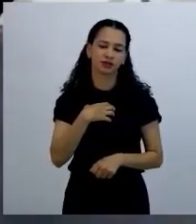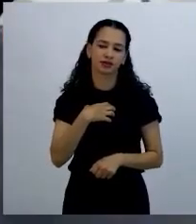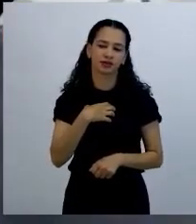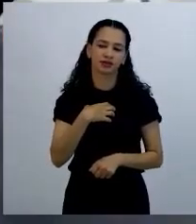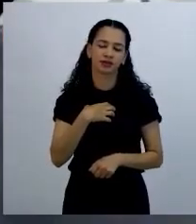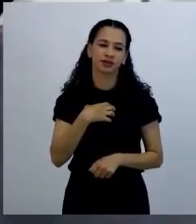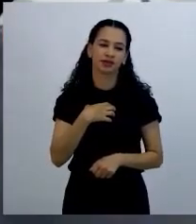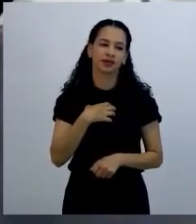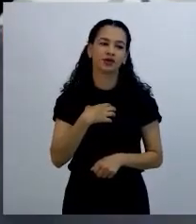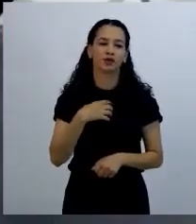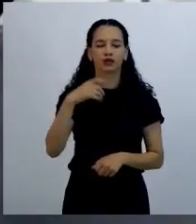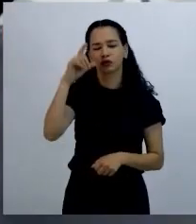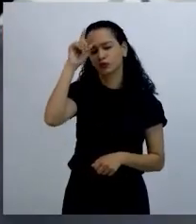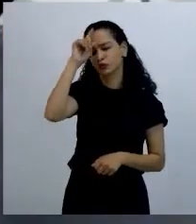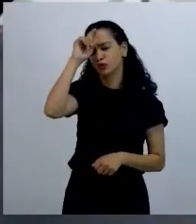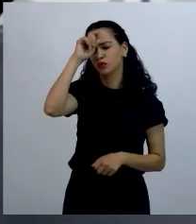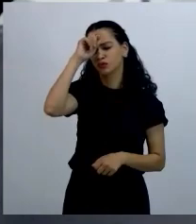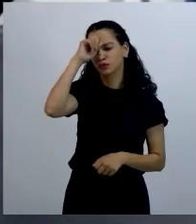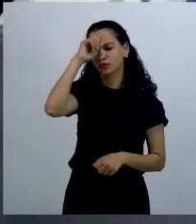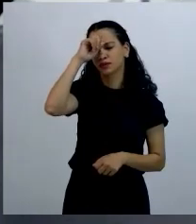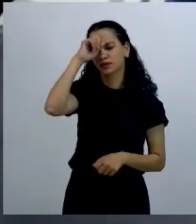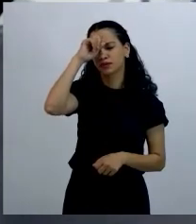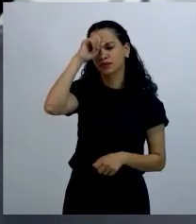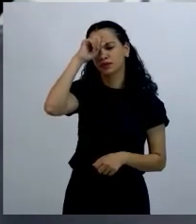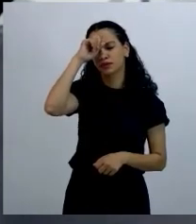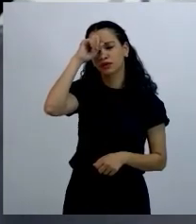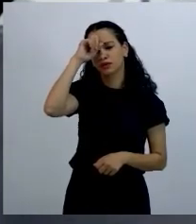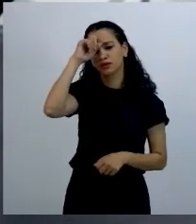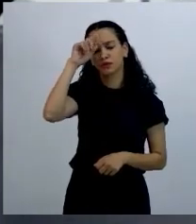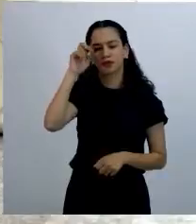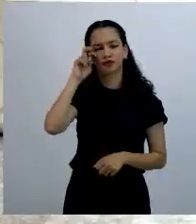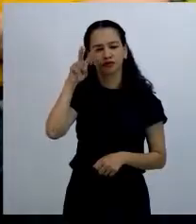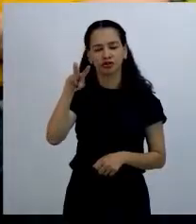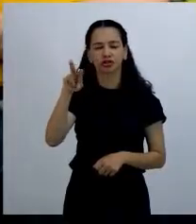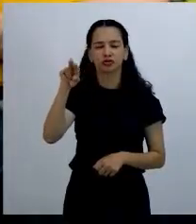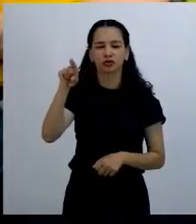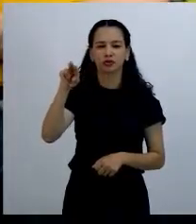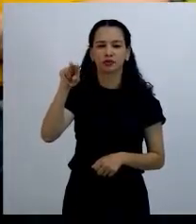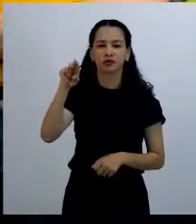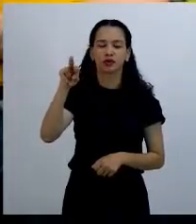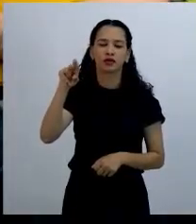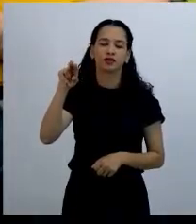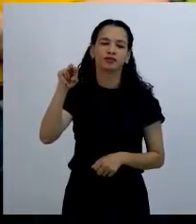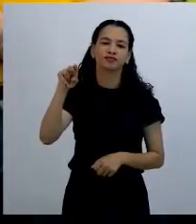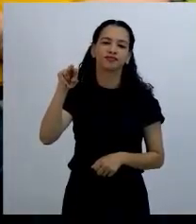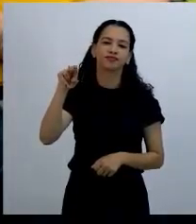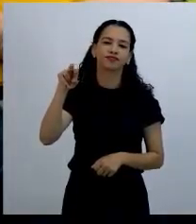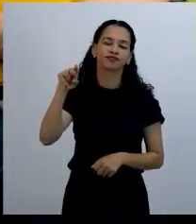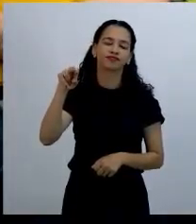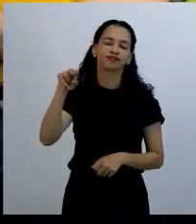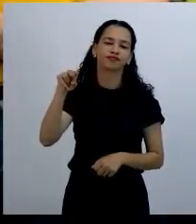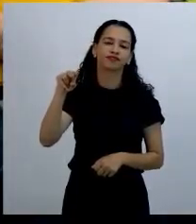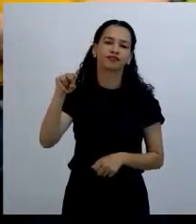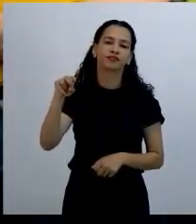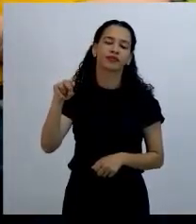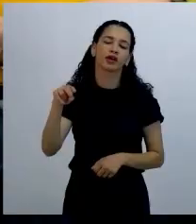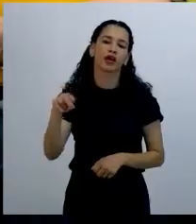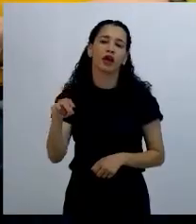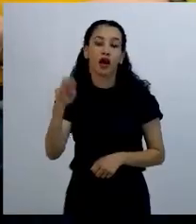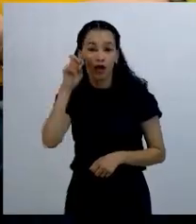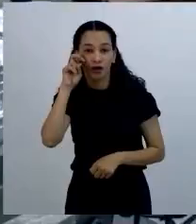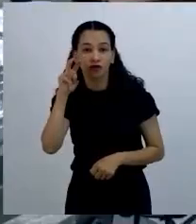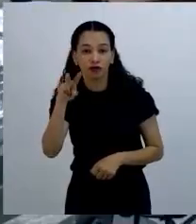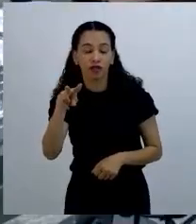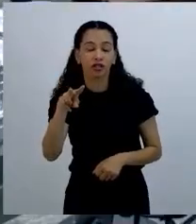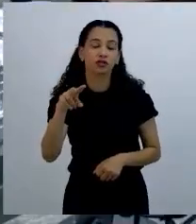que o Deus é quem servimos é muito maior do que as circunstâncias da minha volta irmãos E aí Paulo olha para aquela gente e